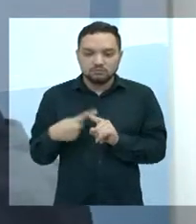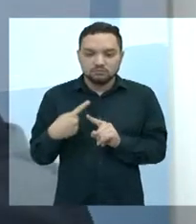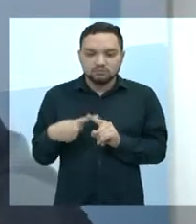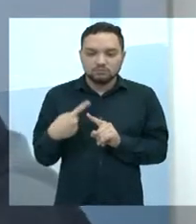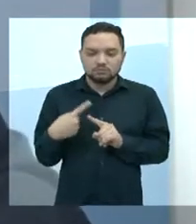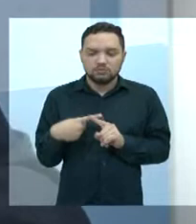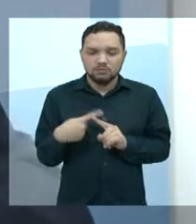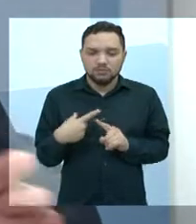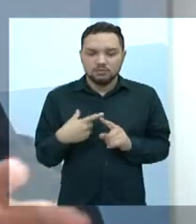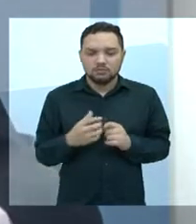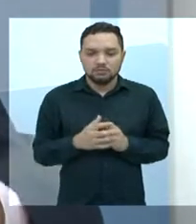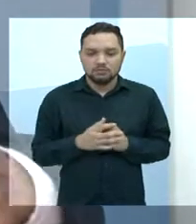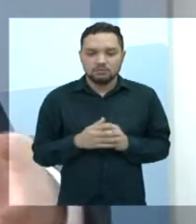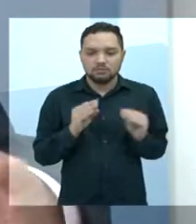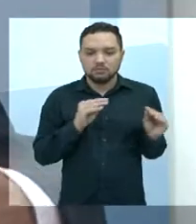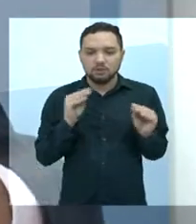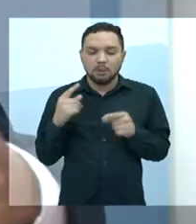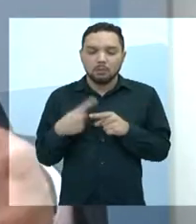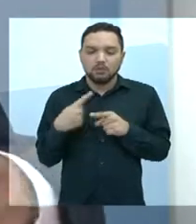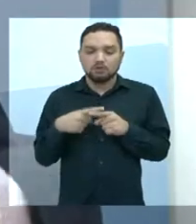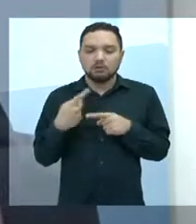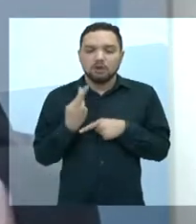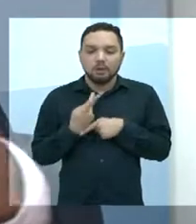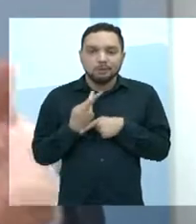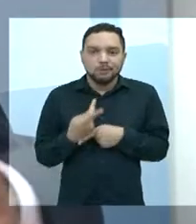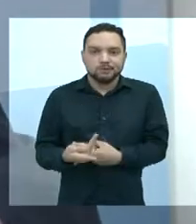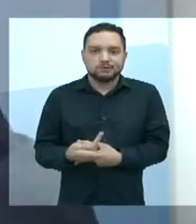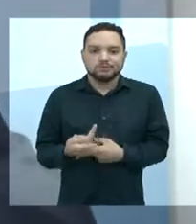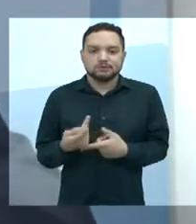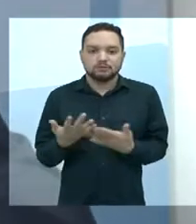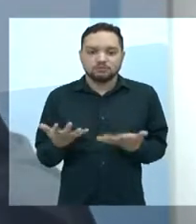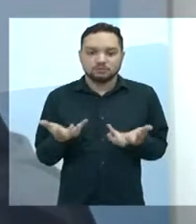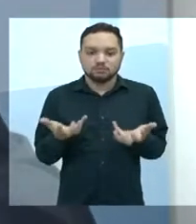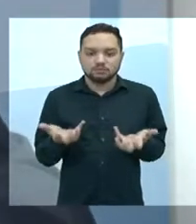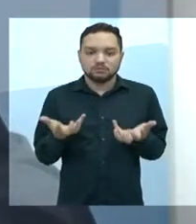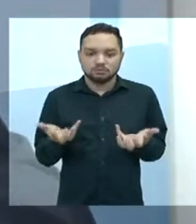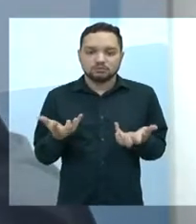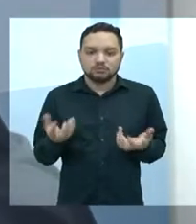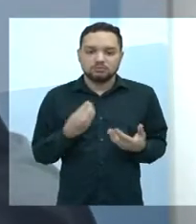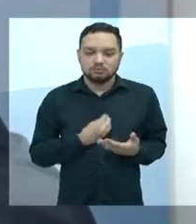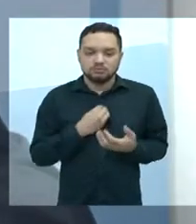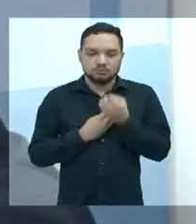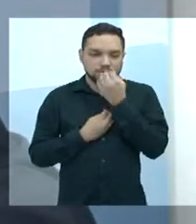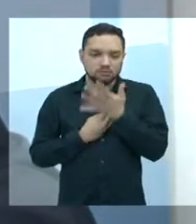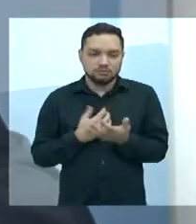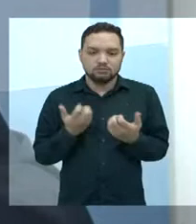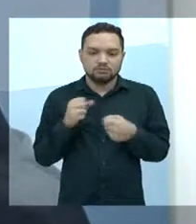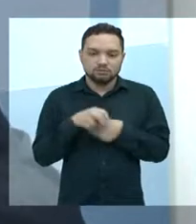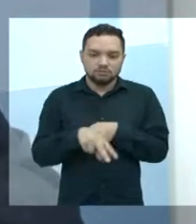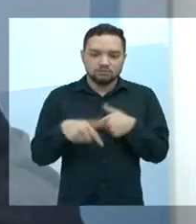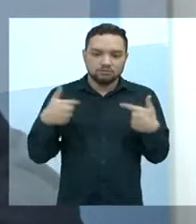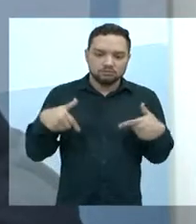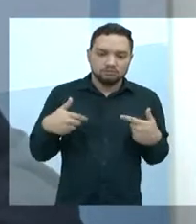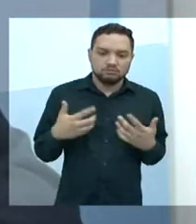nenhum horizonte, mas que vinham em busca de uma melhor condição de vida e tudo.